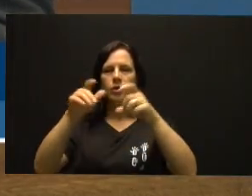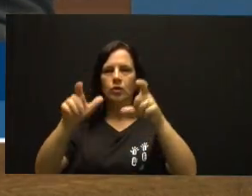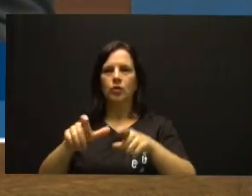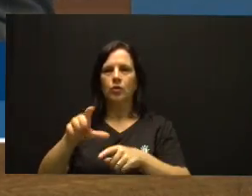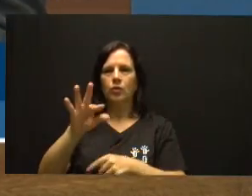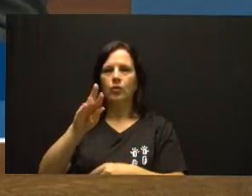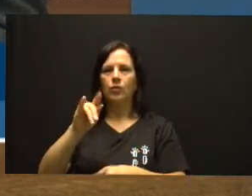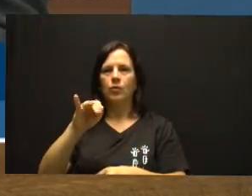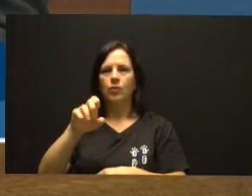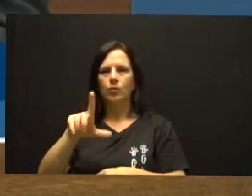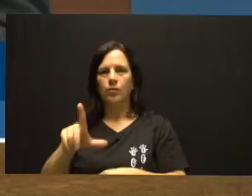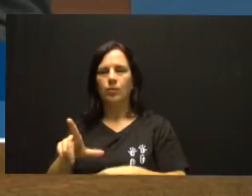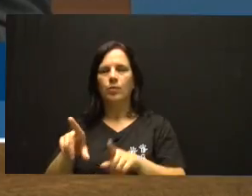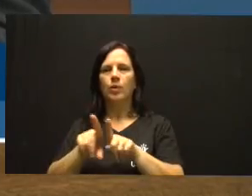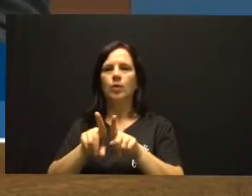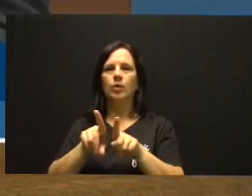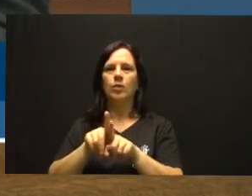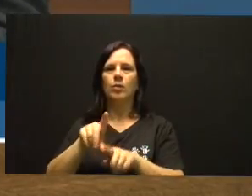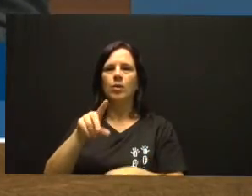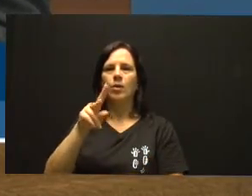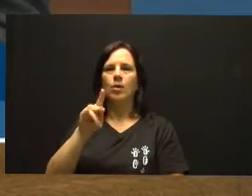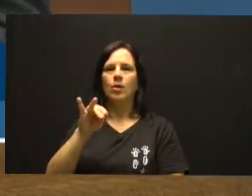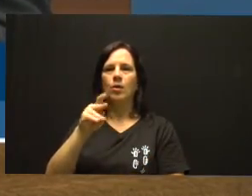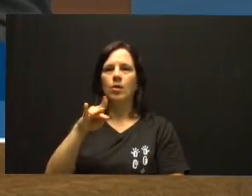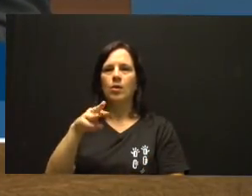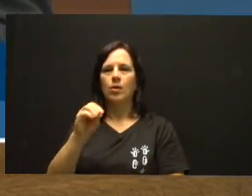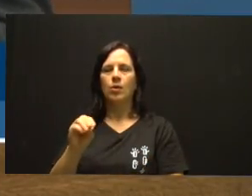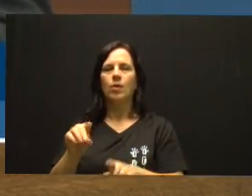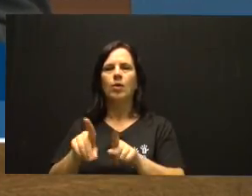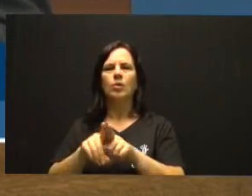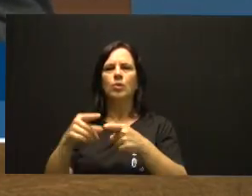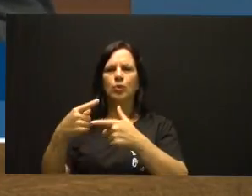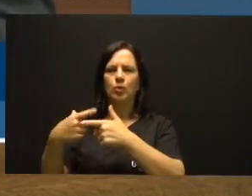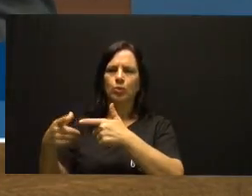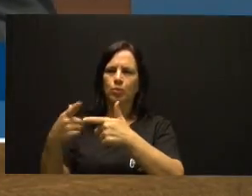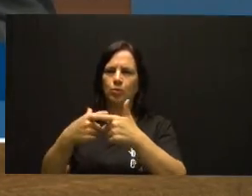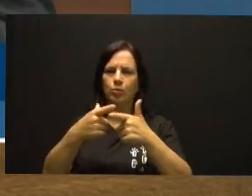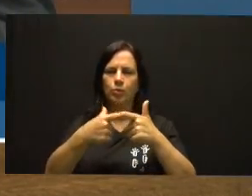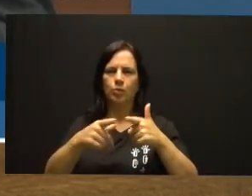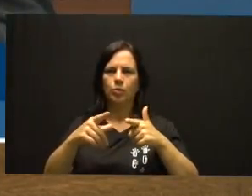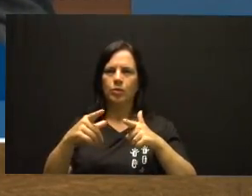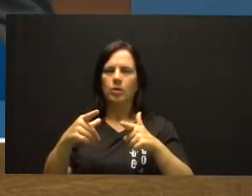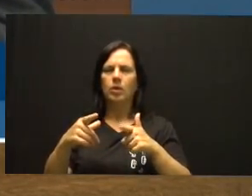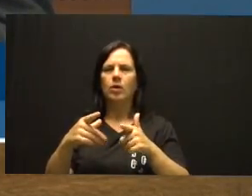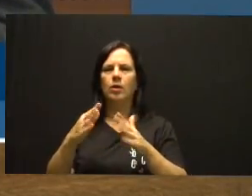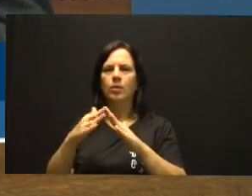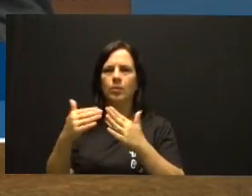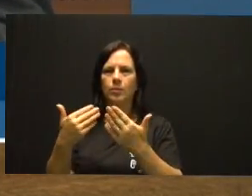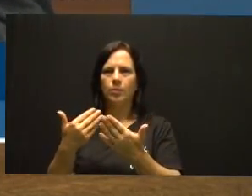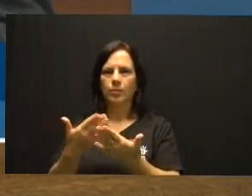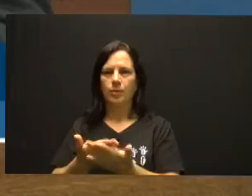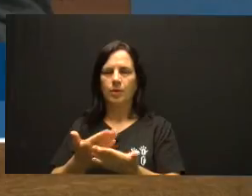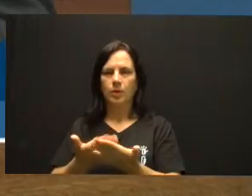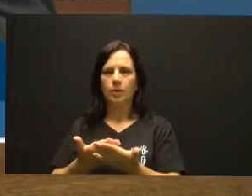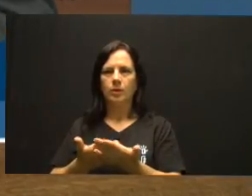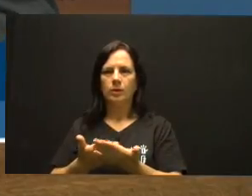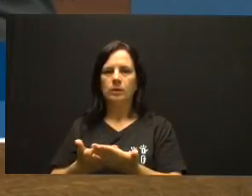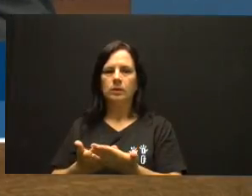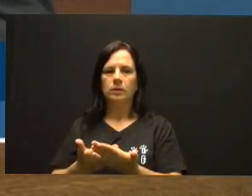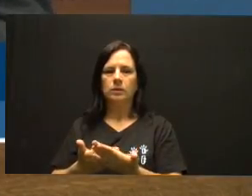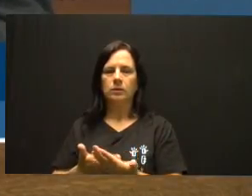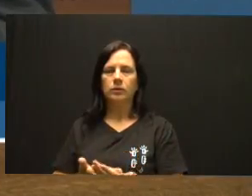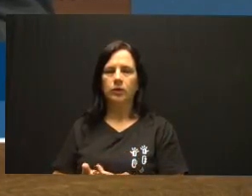do Miranda e saber das condições precárias daquele próprio municipal.